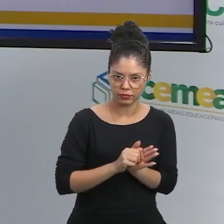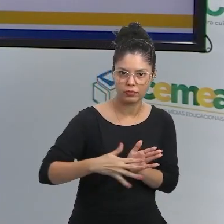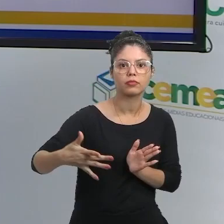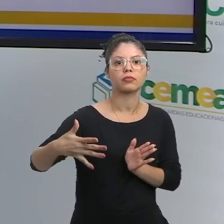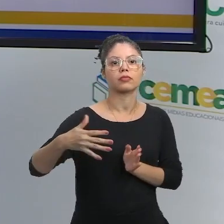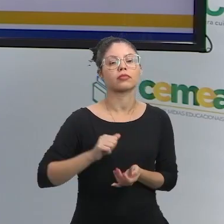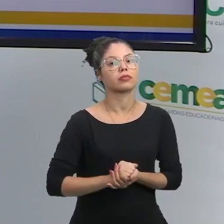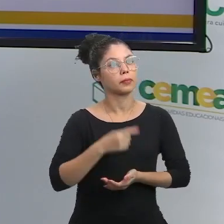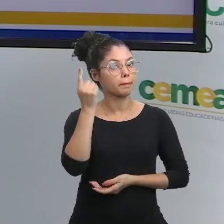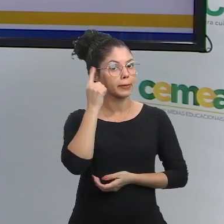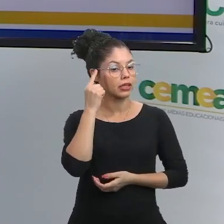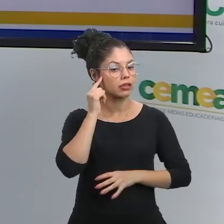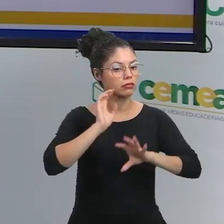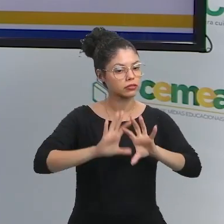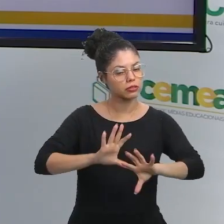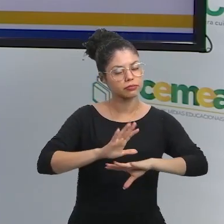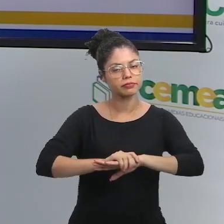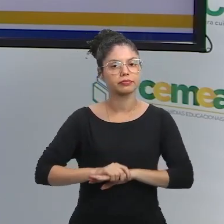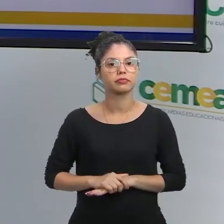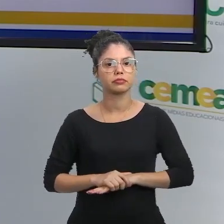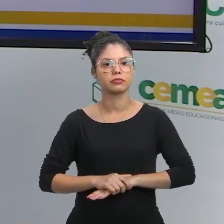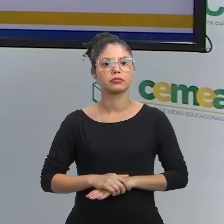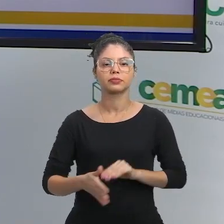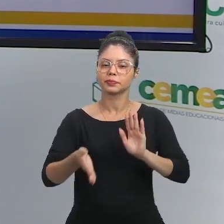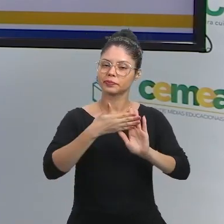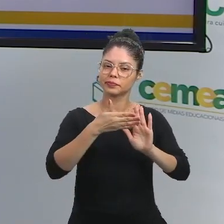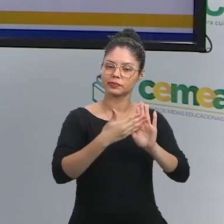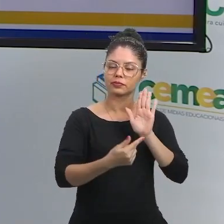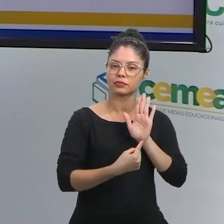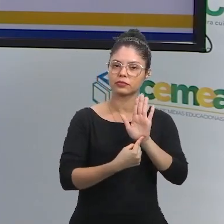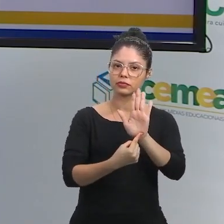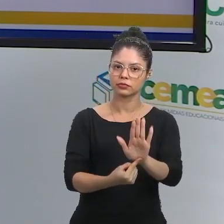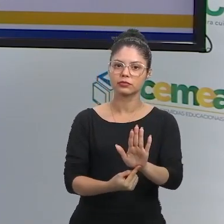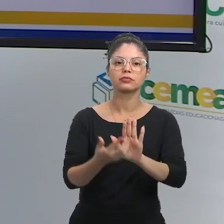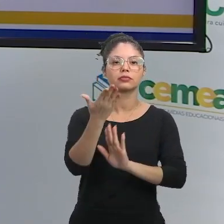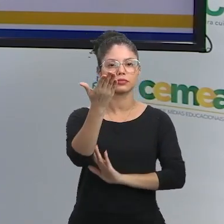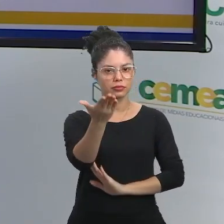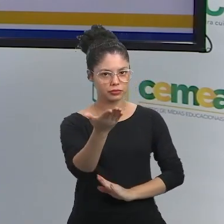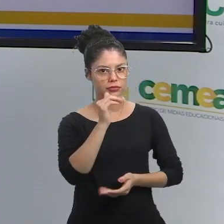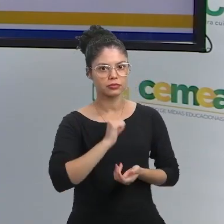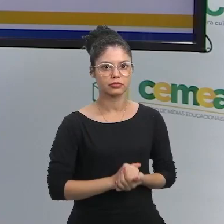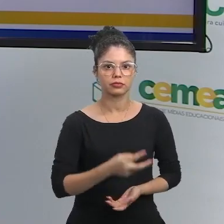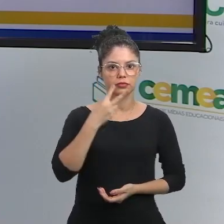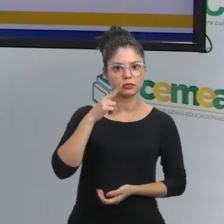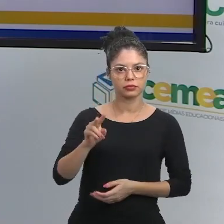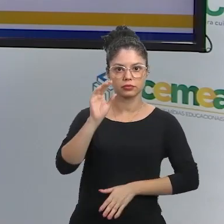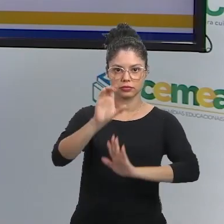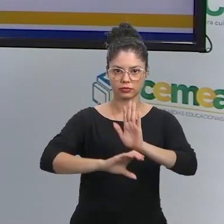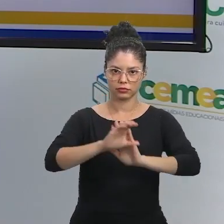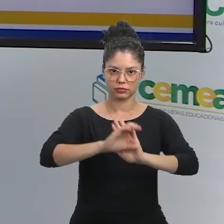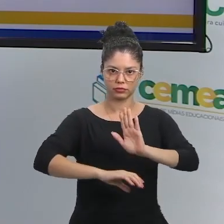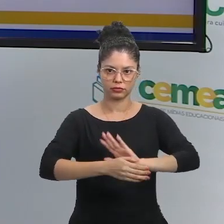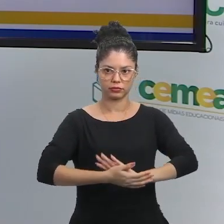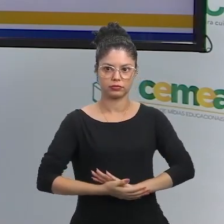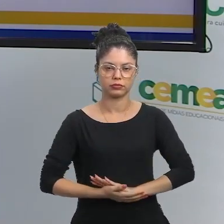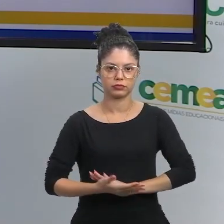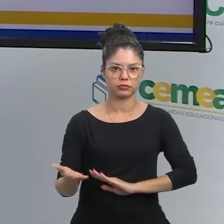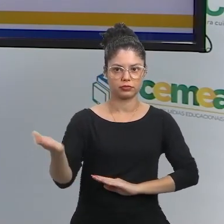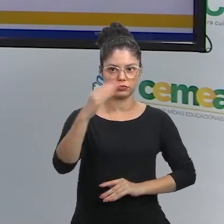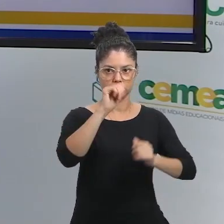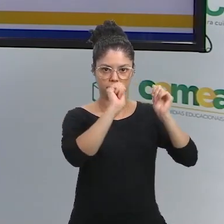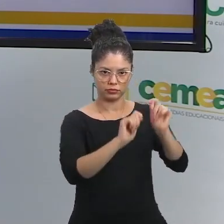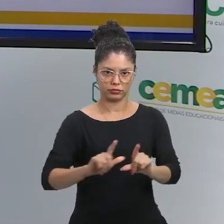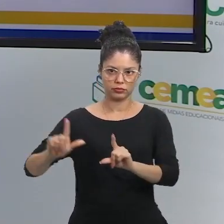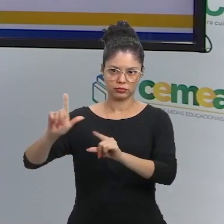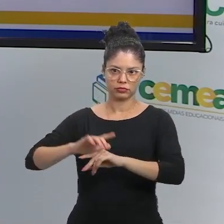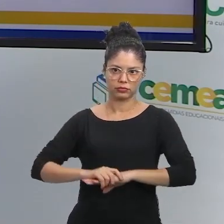Então, pensando nisso, que eu propus, então, as aulas iniciais, nós vermos esses conteúdos. Então, vamos lá na tela